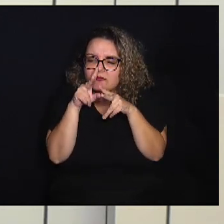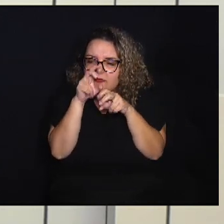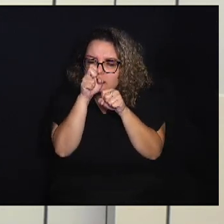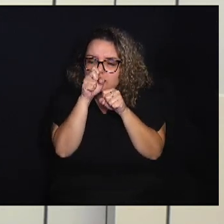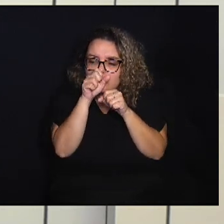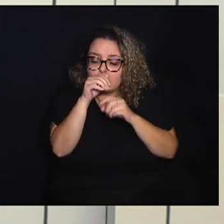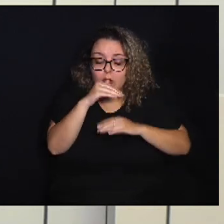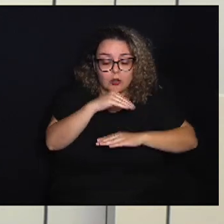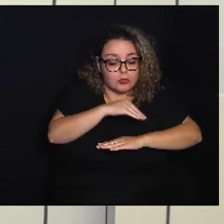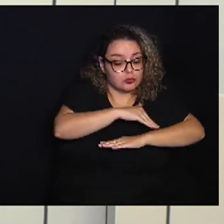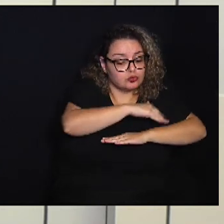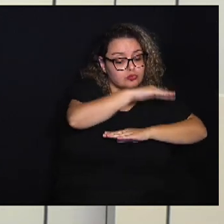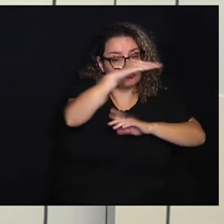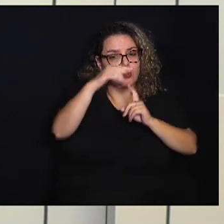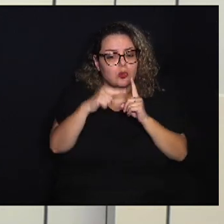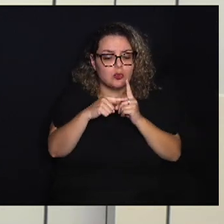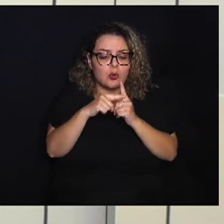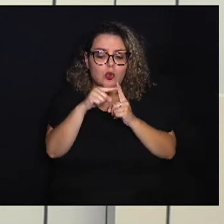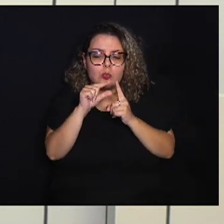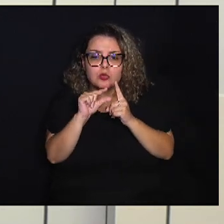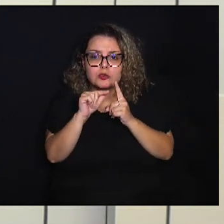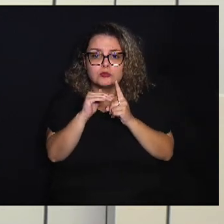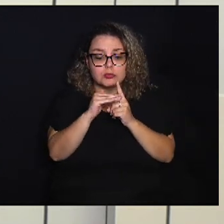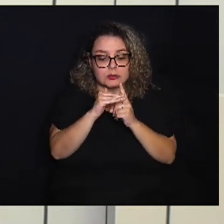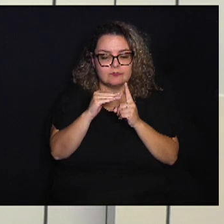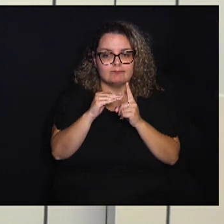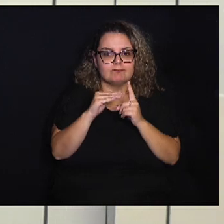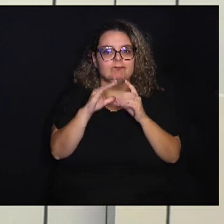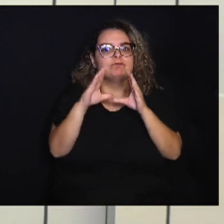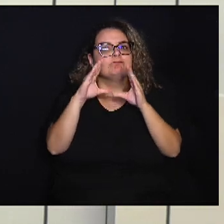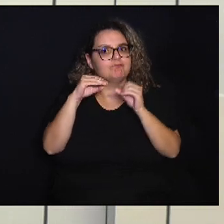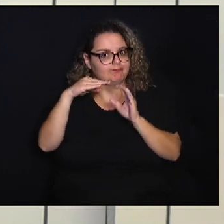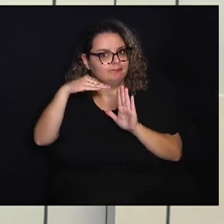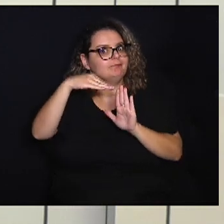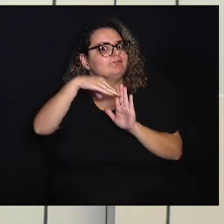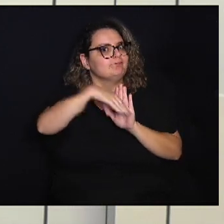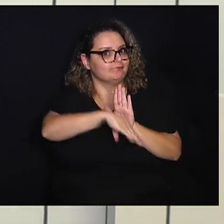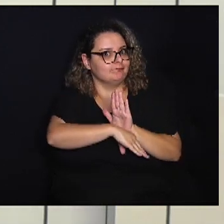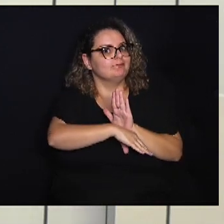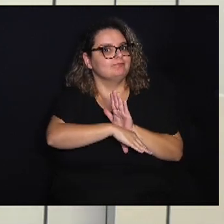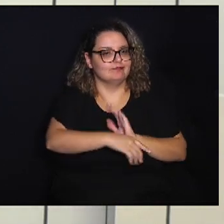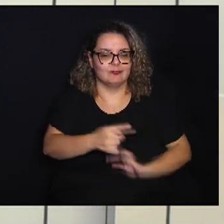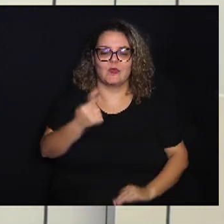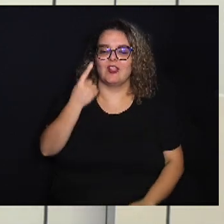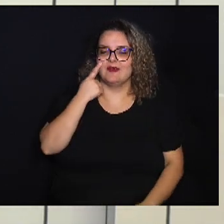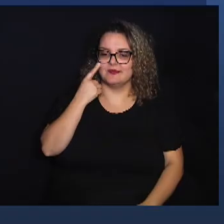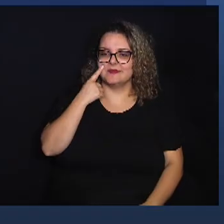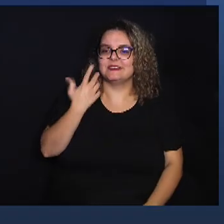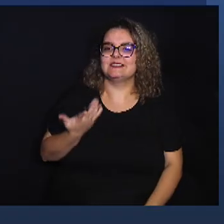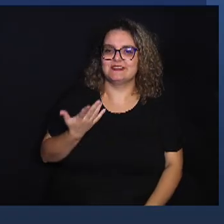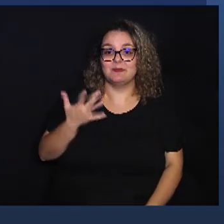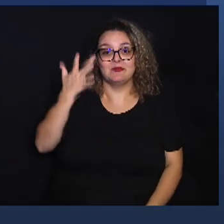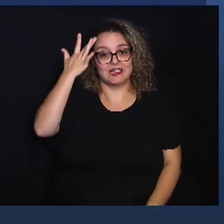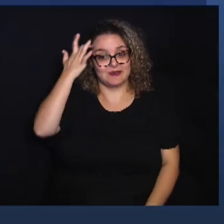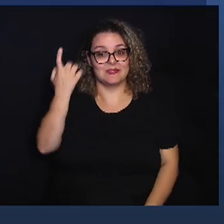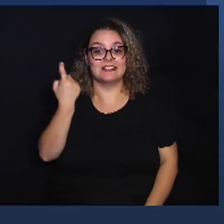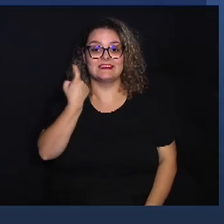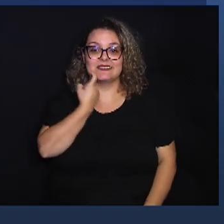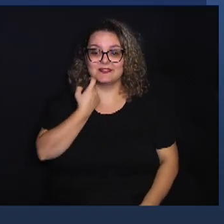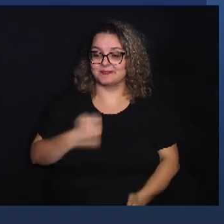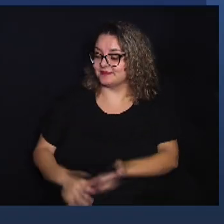longo do dia, a temperatura sobe um pouco, mas à noite cai novamente. Vamos então às temperaturas para amanhã,